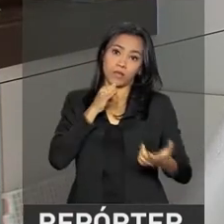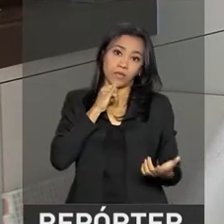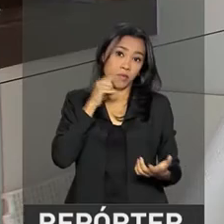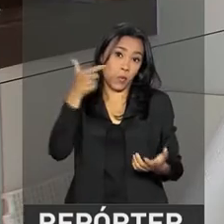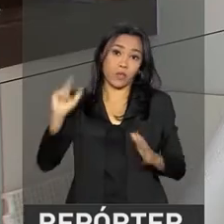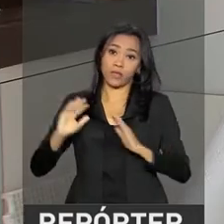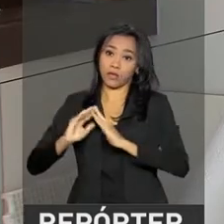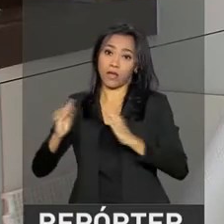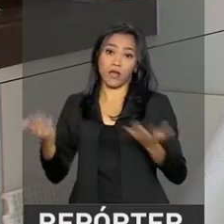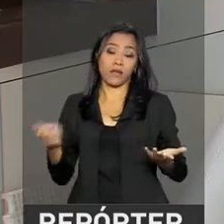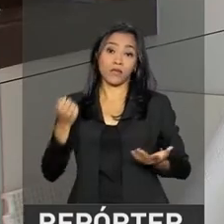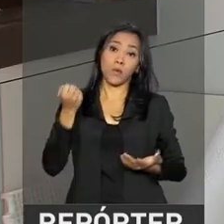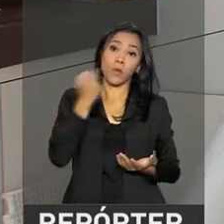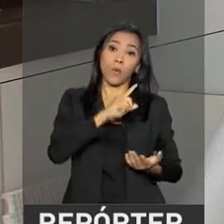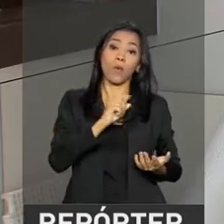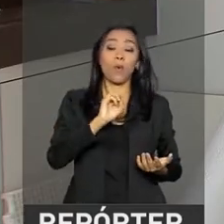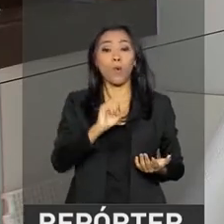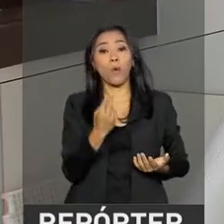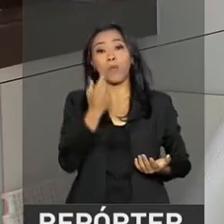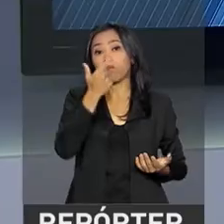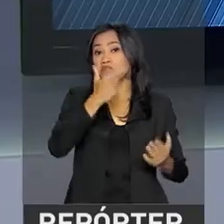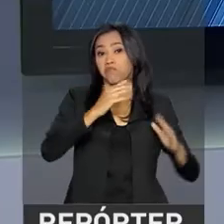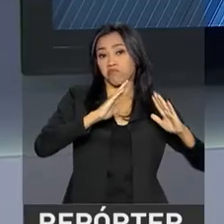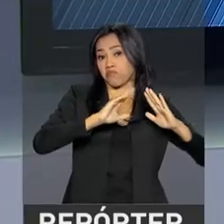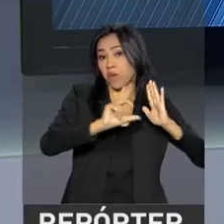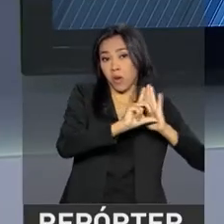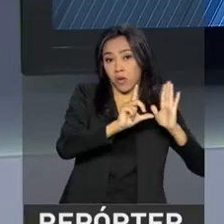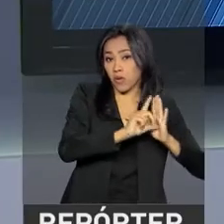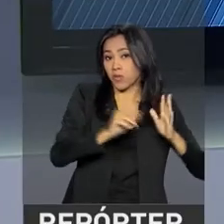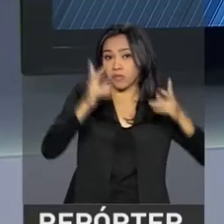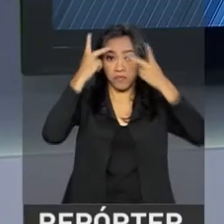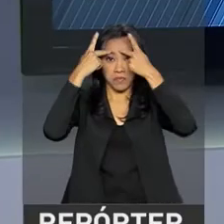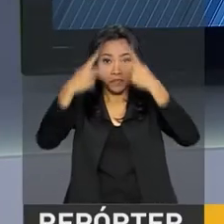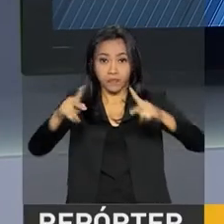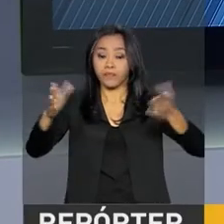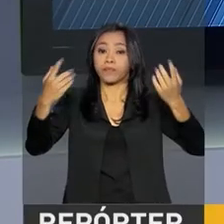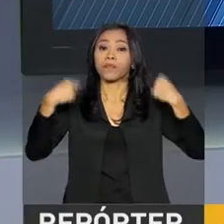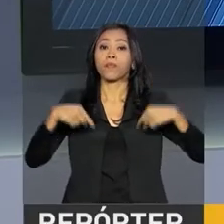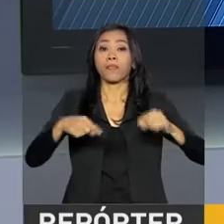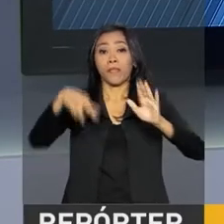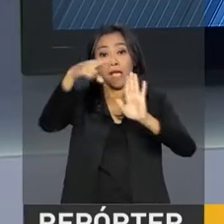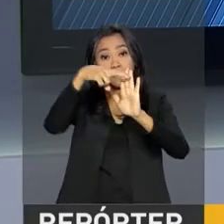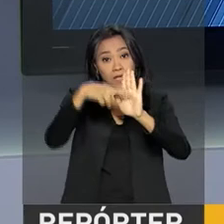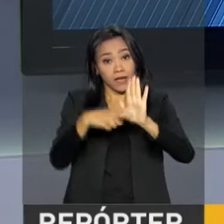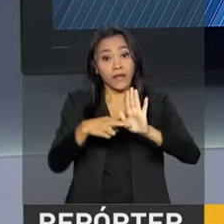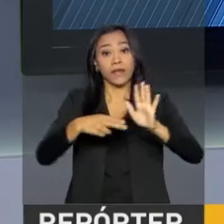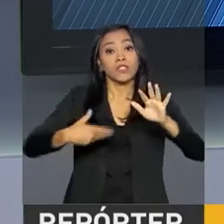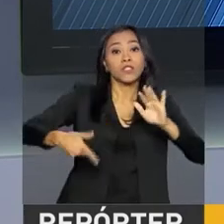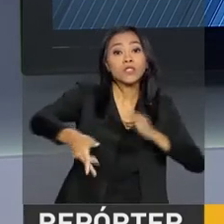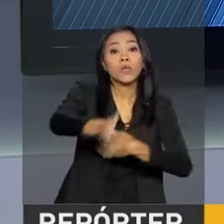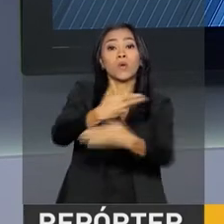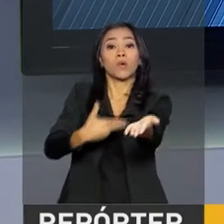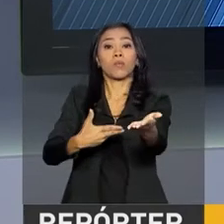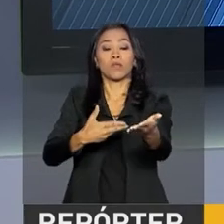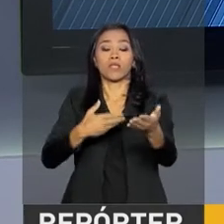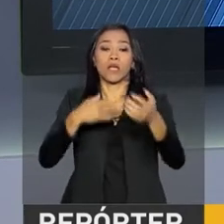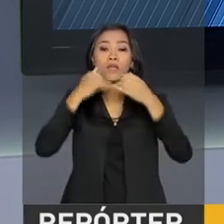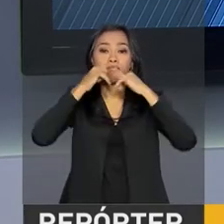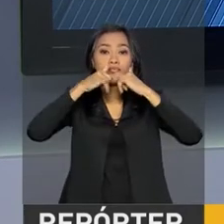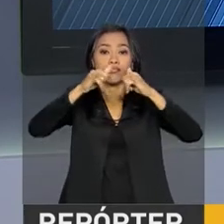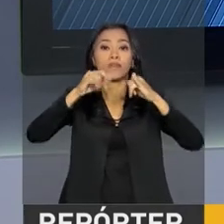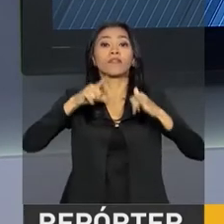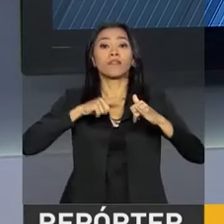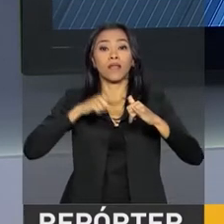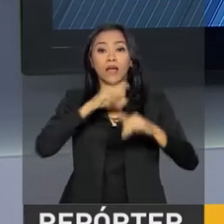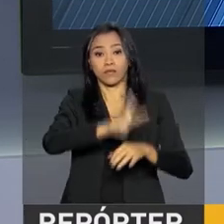residência uma sala comercial a seu critério as regras de geração e compartilhamento de energia podem ser encontradas no site